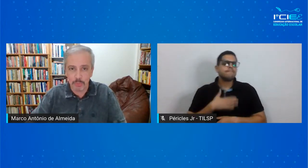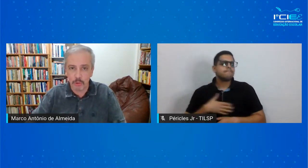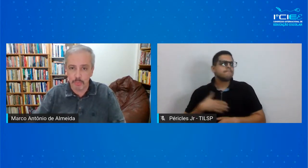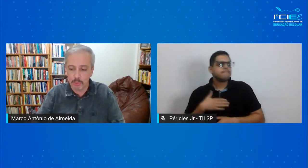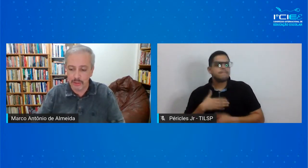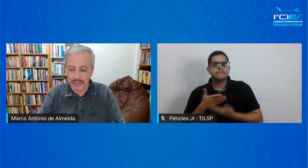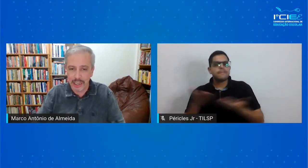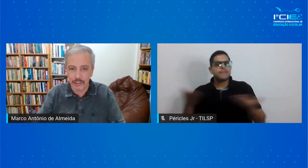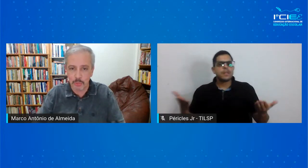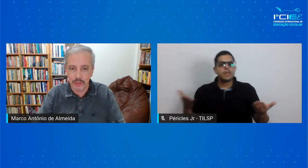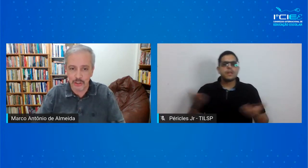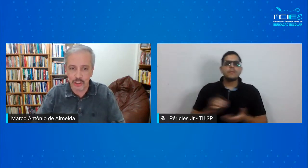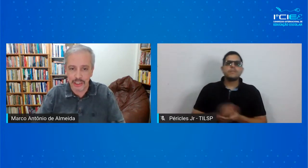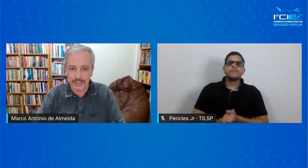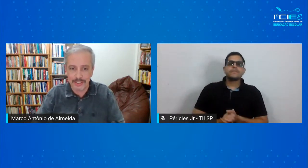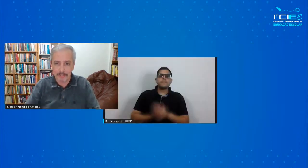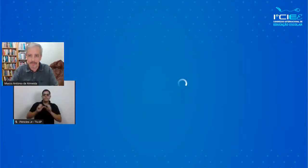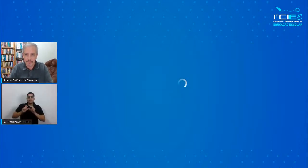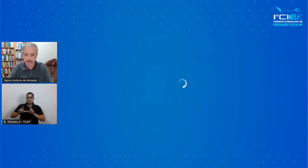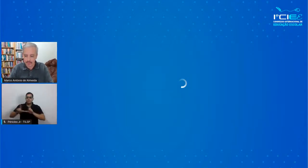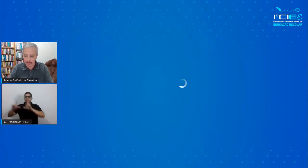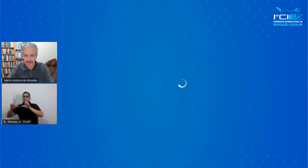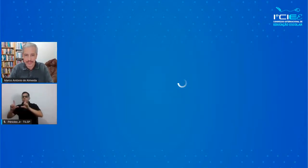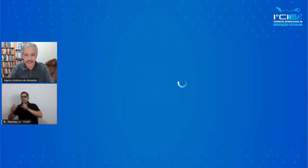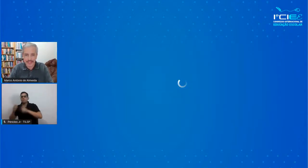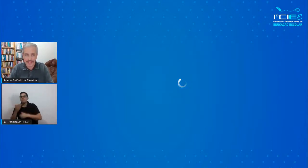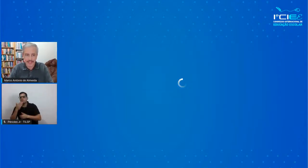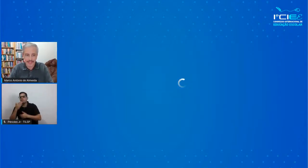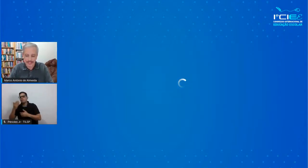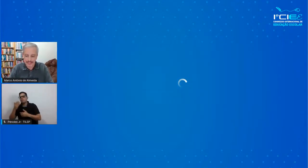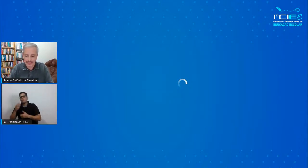sabe cantar isso passasse para o primeiro slide por gentileza